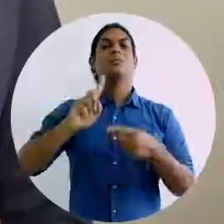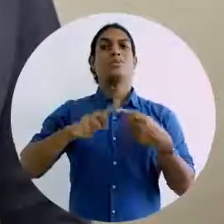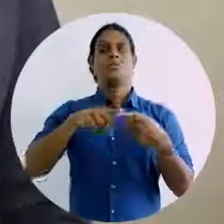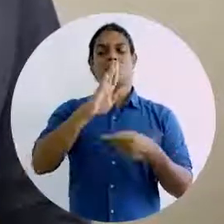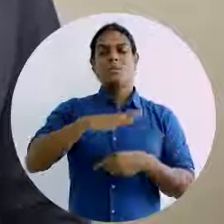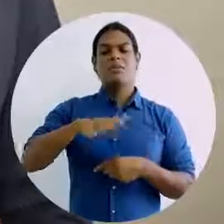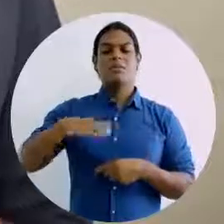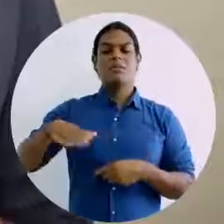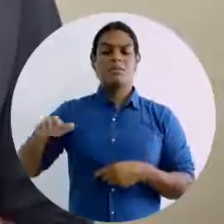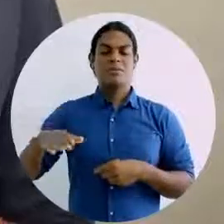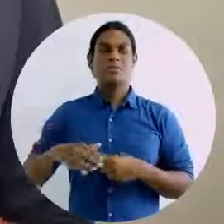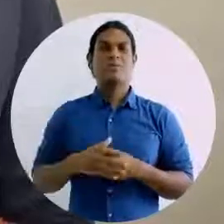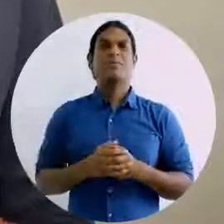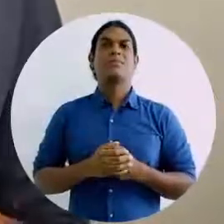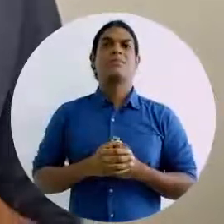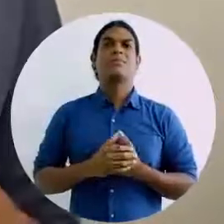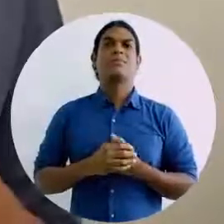porque